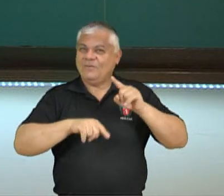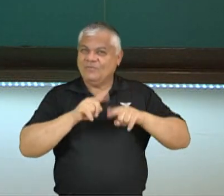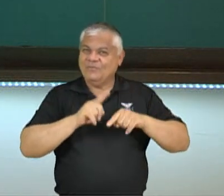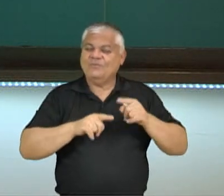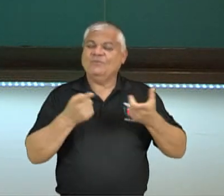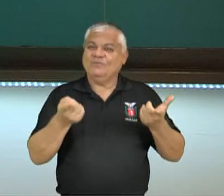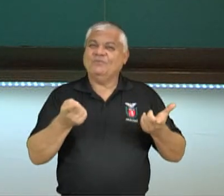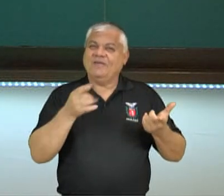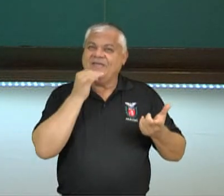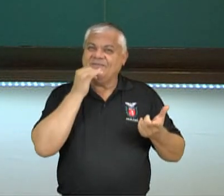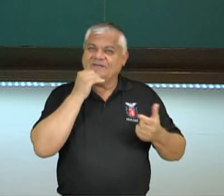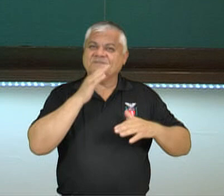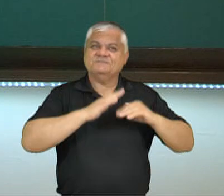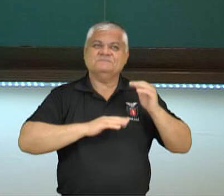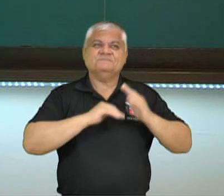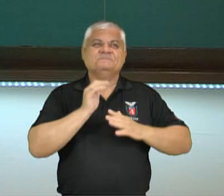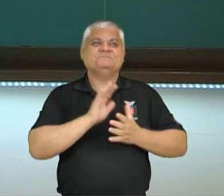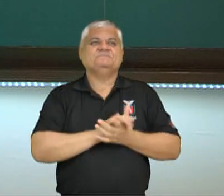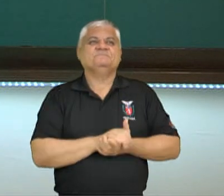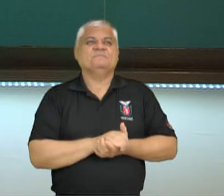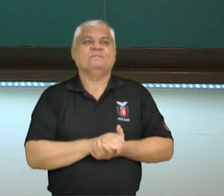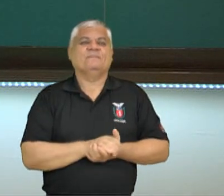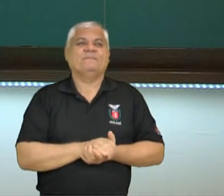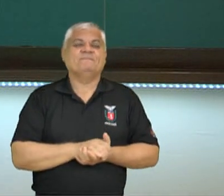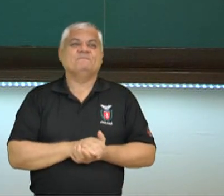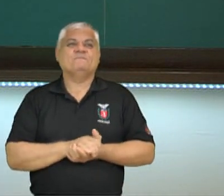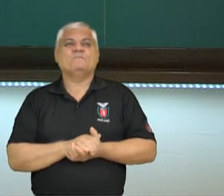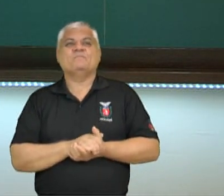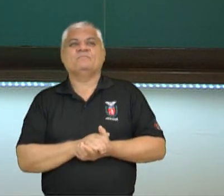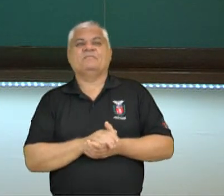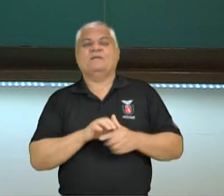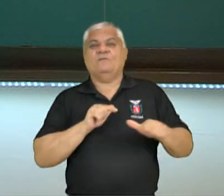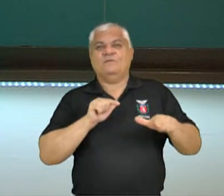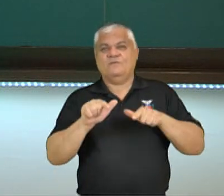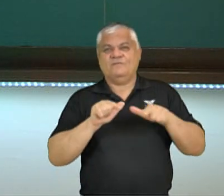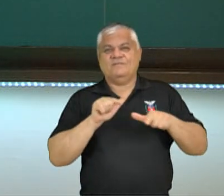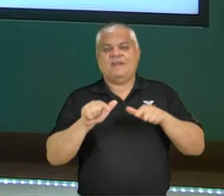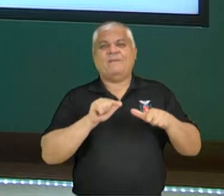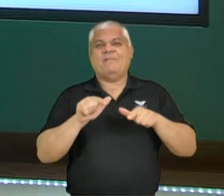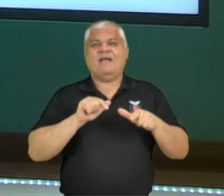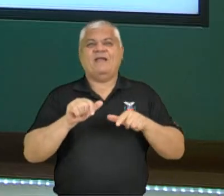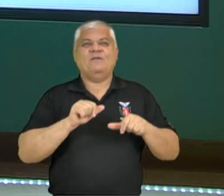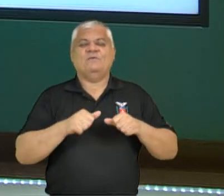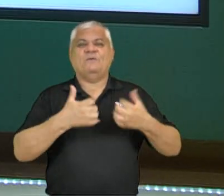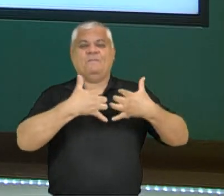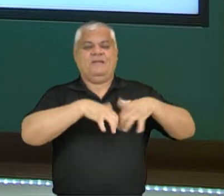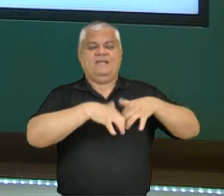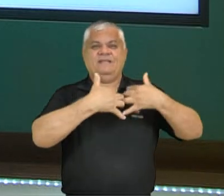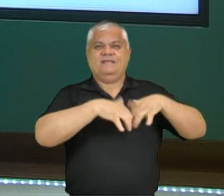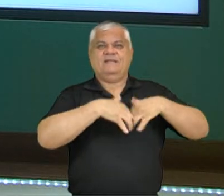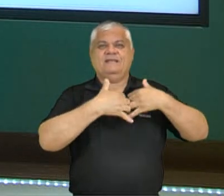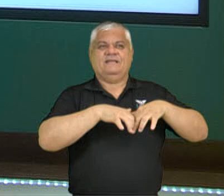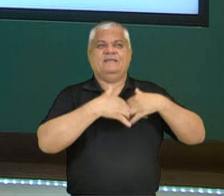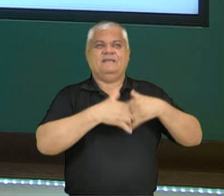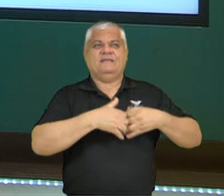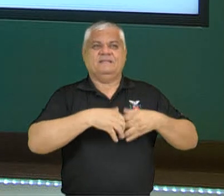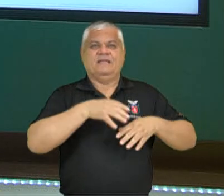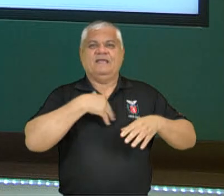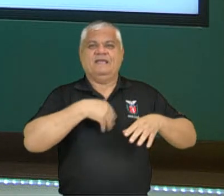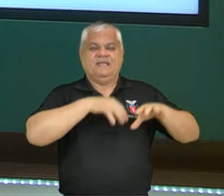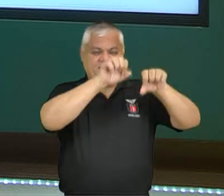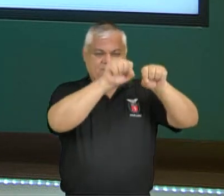de forma artesanal. Então aqui, ó, o trabalho realizado com o uso de máquinas manuais, daí a gente fala